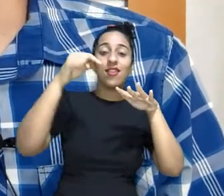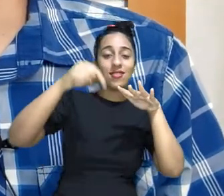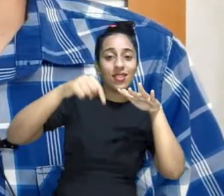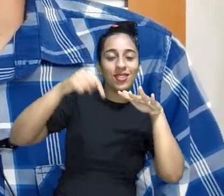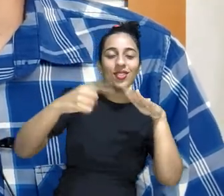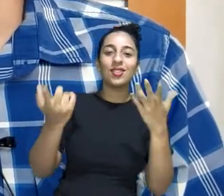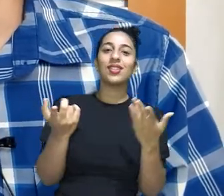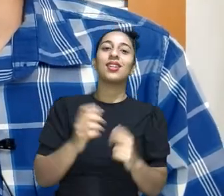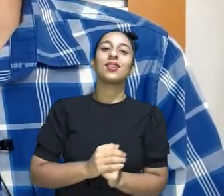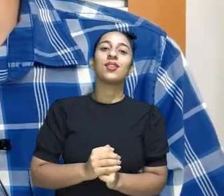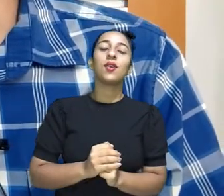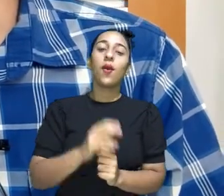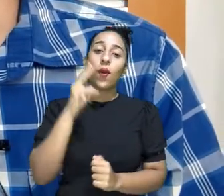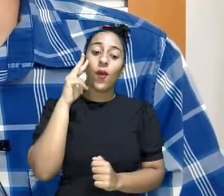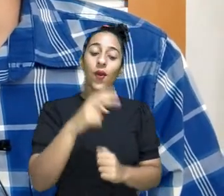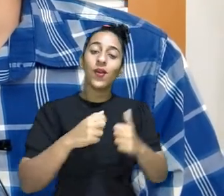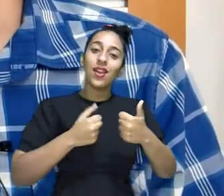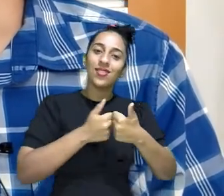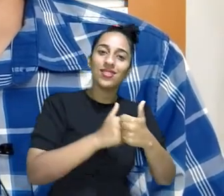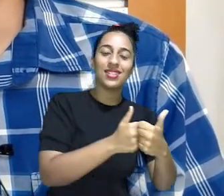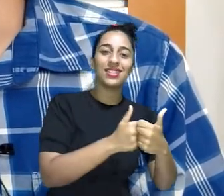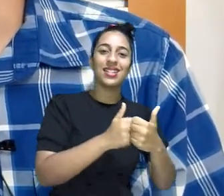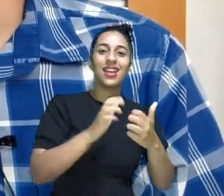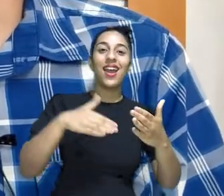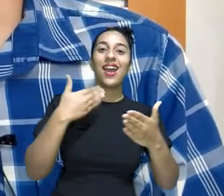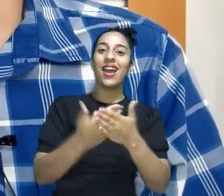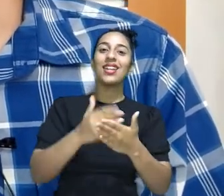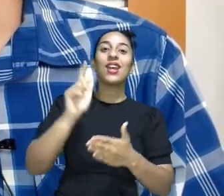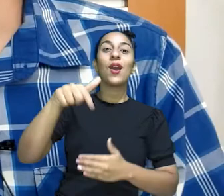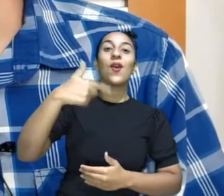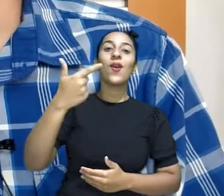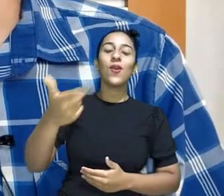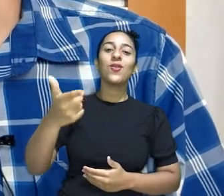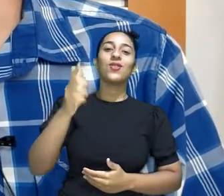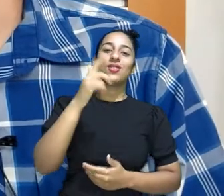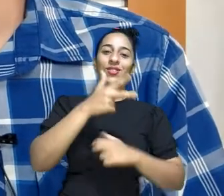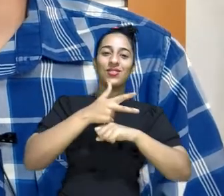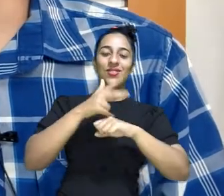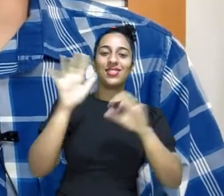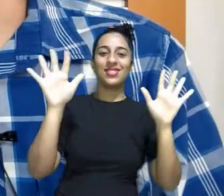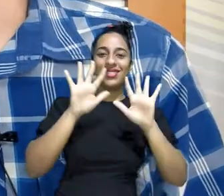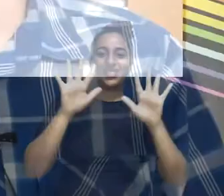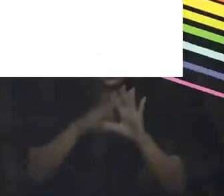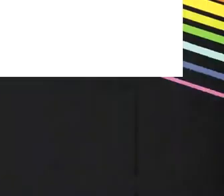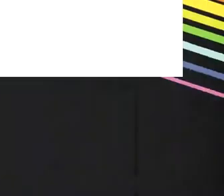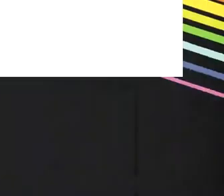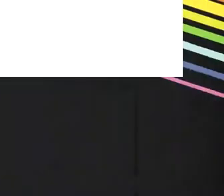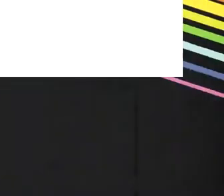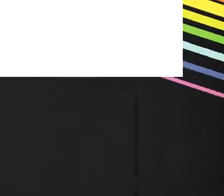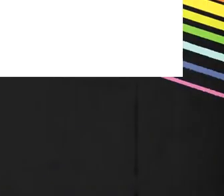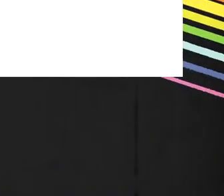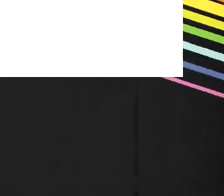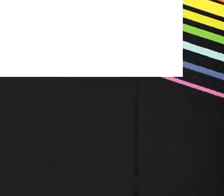redes sociais vão estar linkadas aqui embaixo, então não deixa de ir lá nos seguir. Até o próximo vídeo e tchau, tchau!